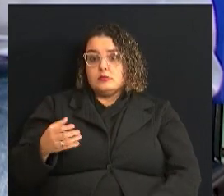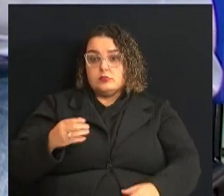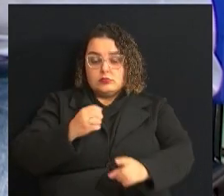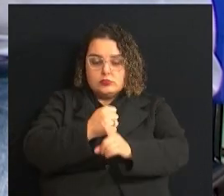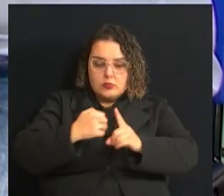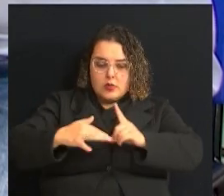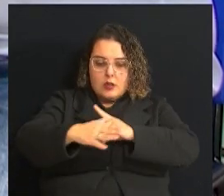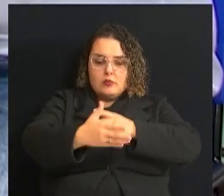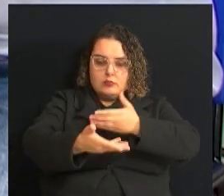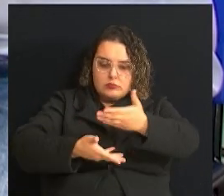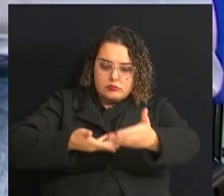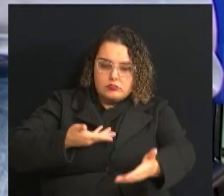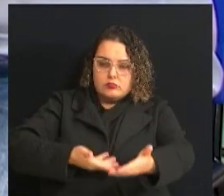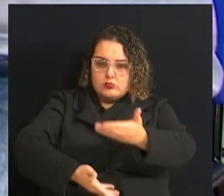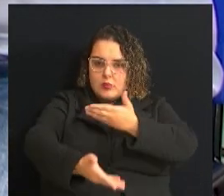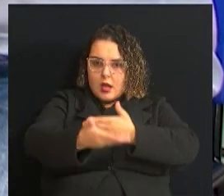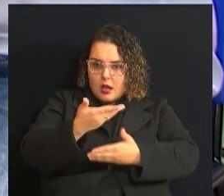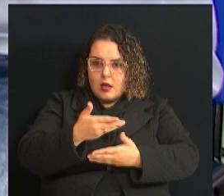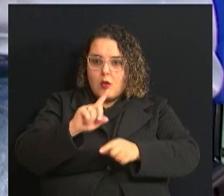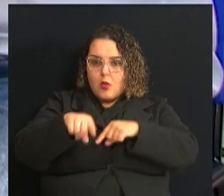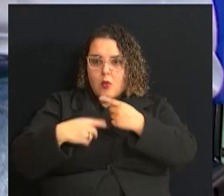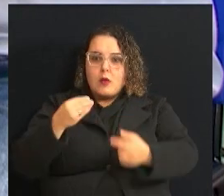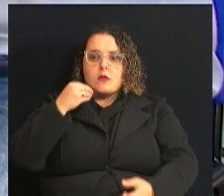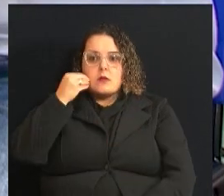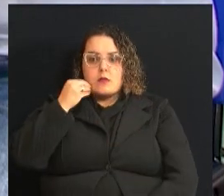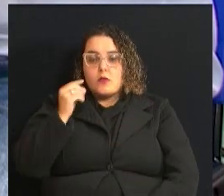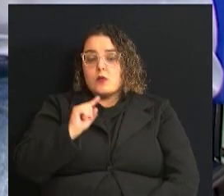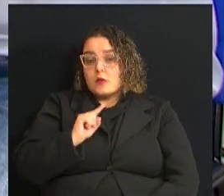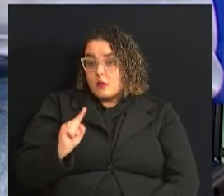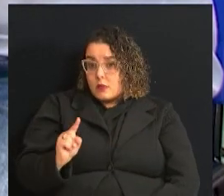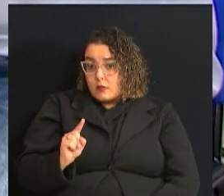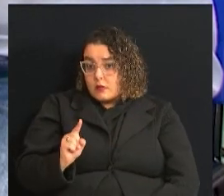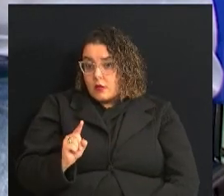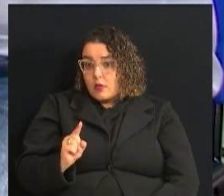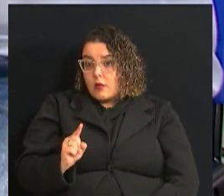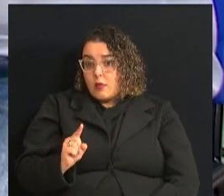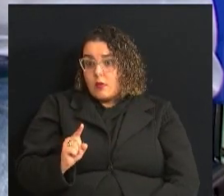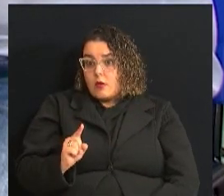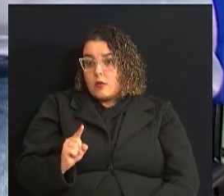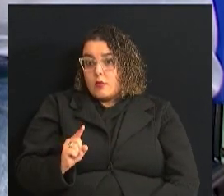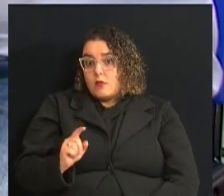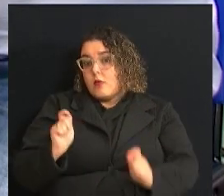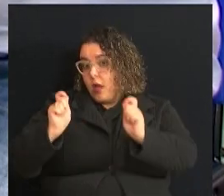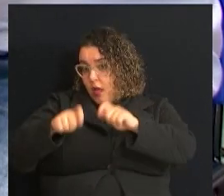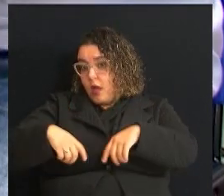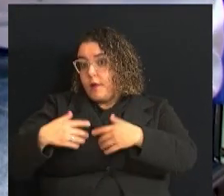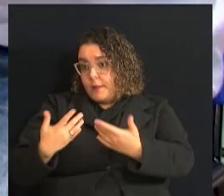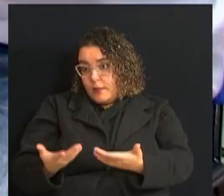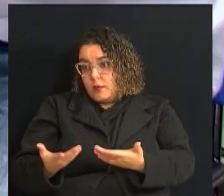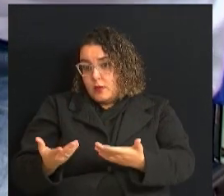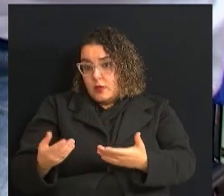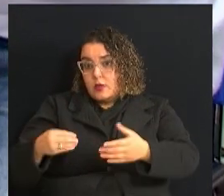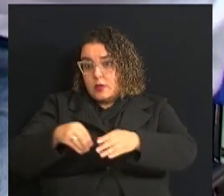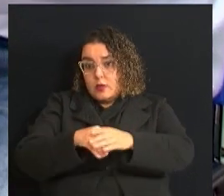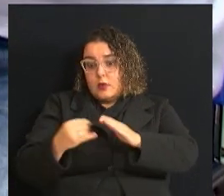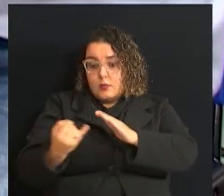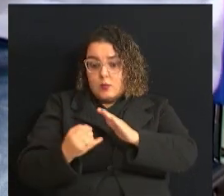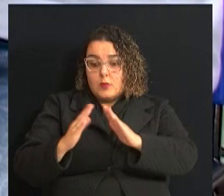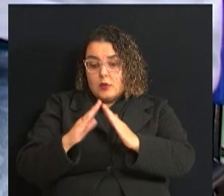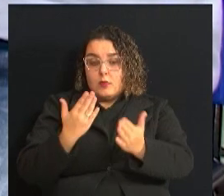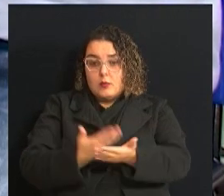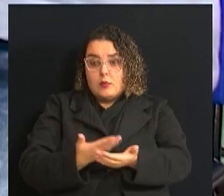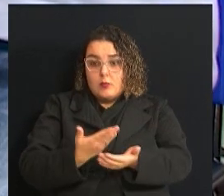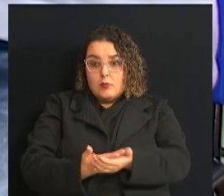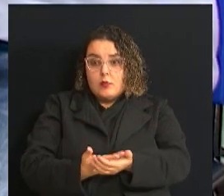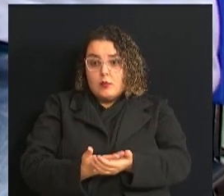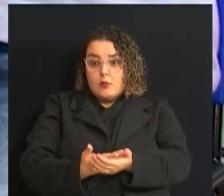vivenciar outras experiências, o que não necessariamente é possível dentro das instituições escolares.